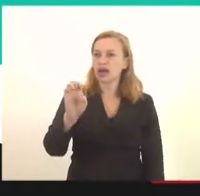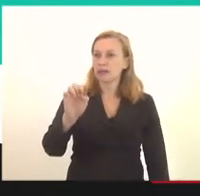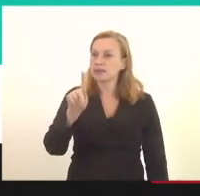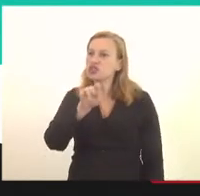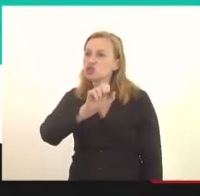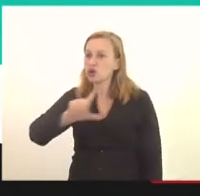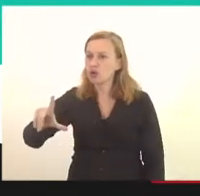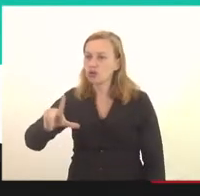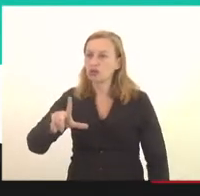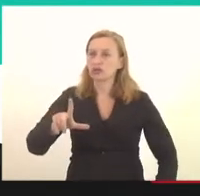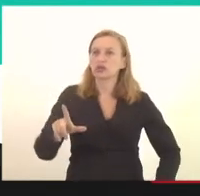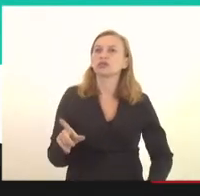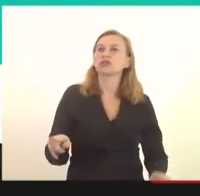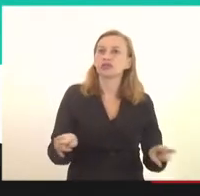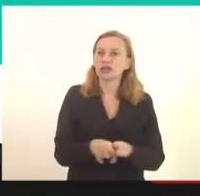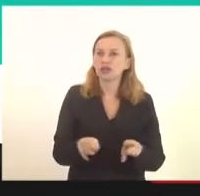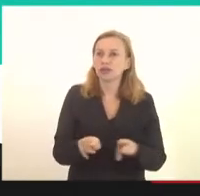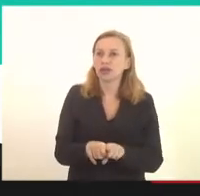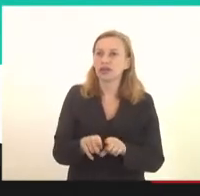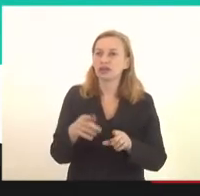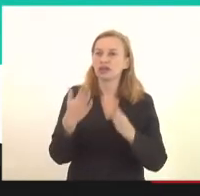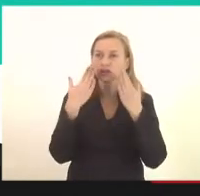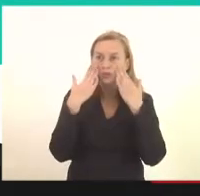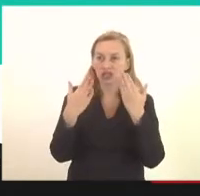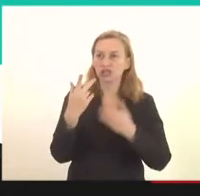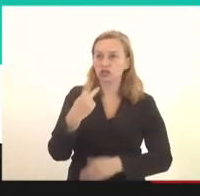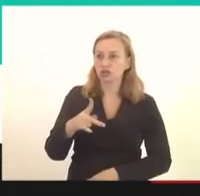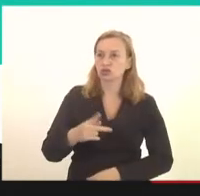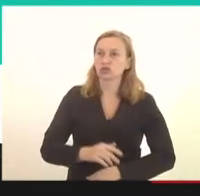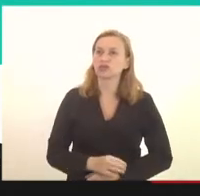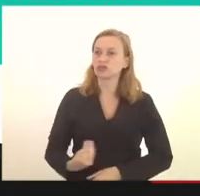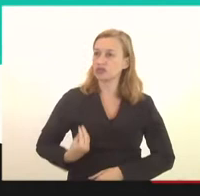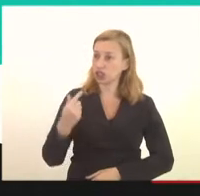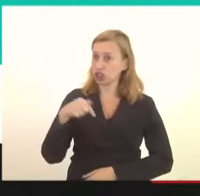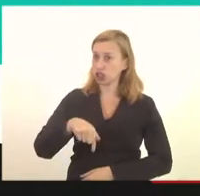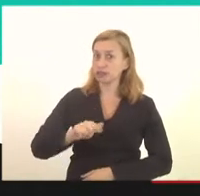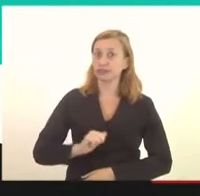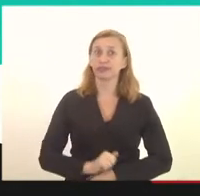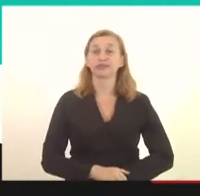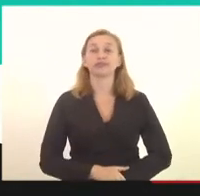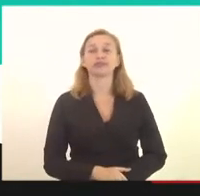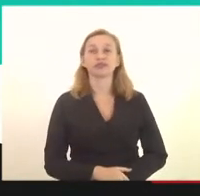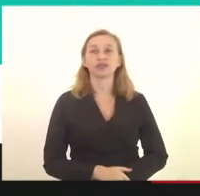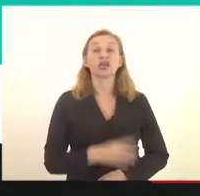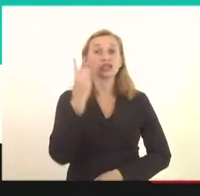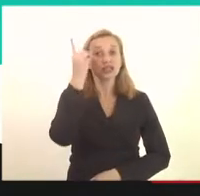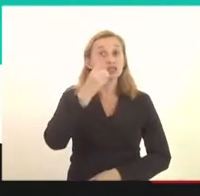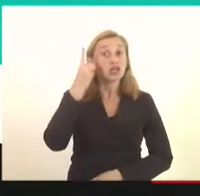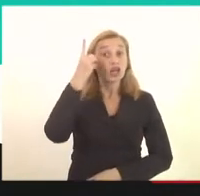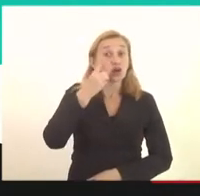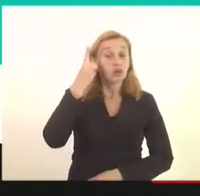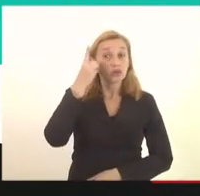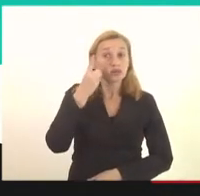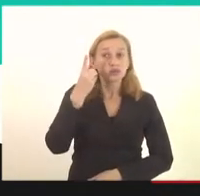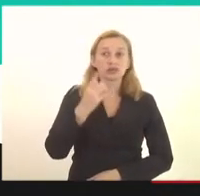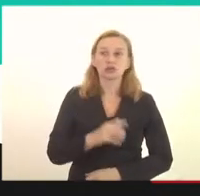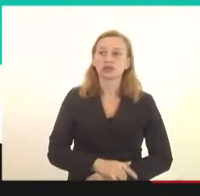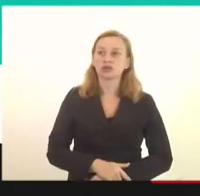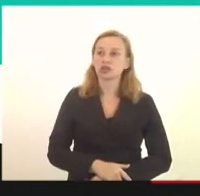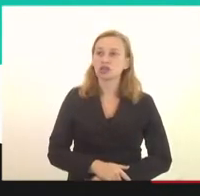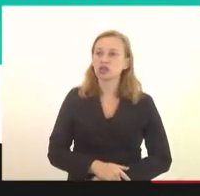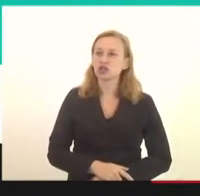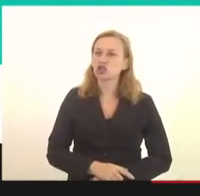agora a sua apresentação. Está presente? Deputado, o senhor me permite só um